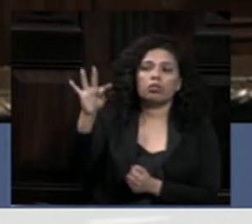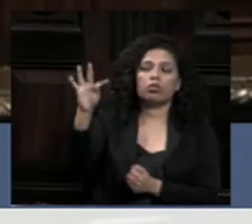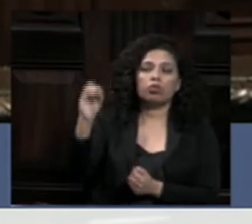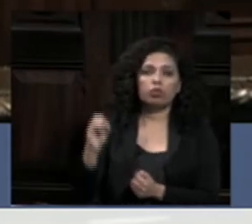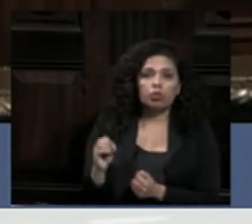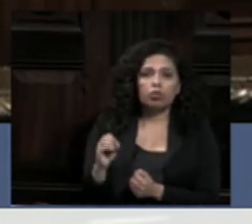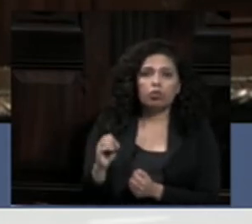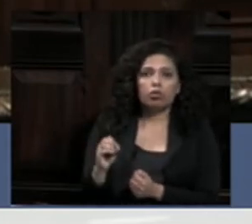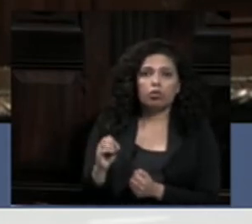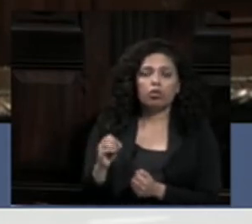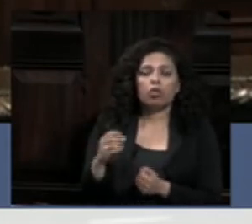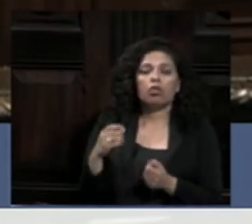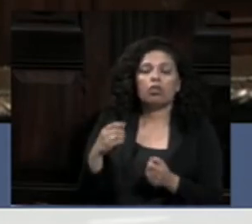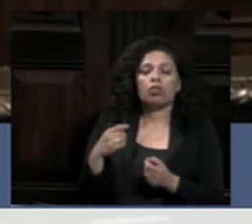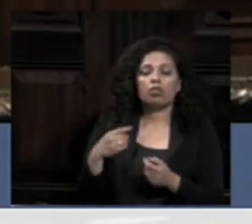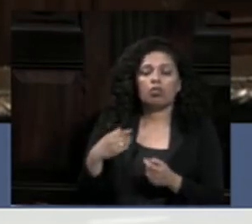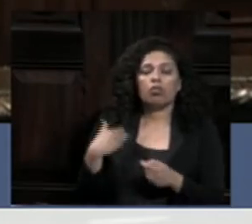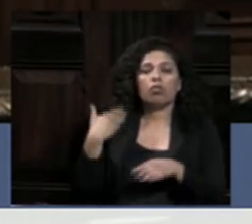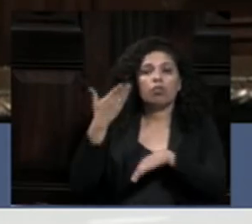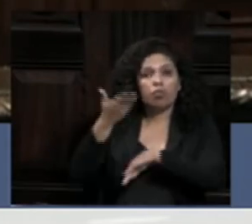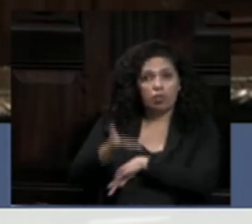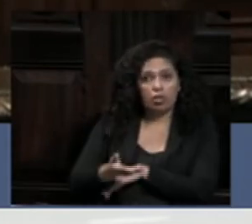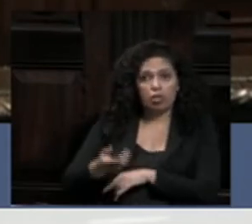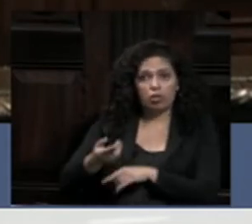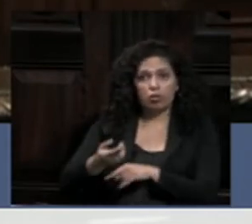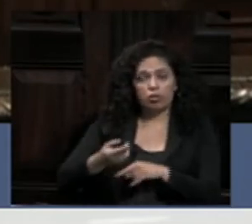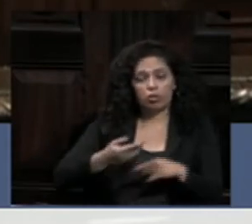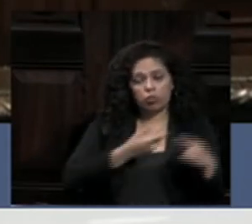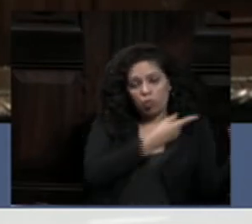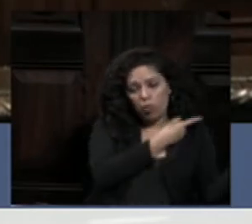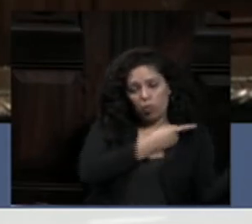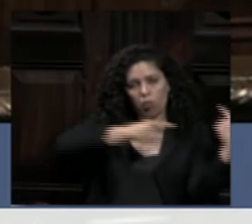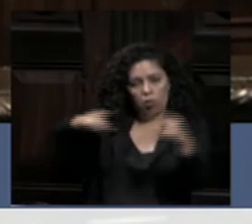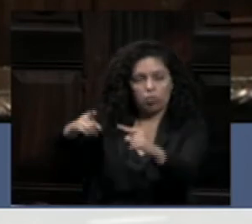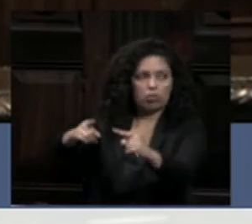faremos uma denúncia formal